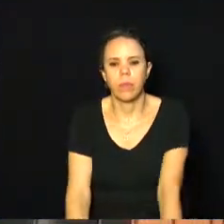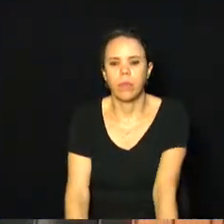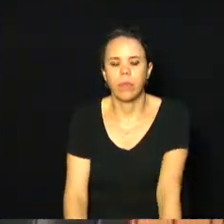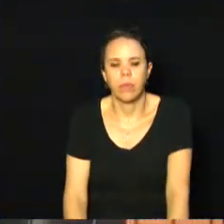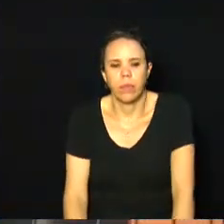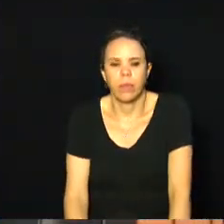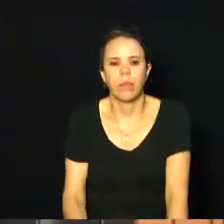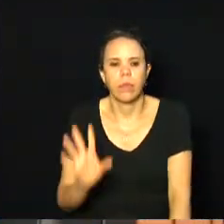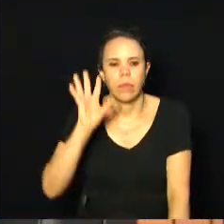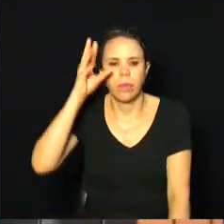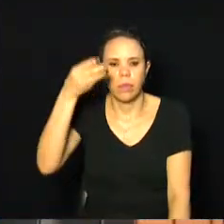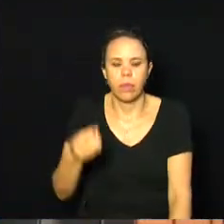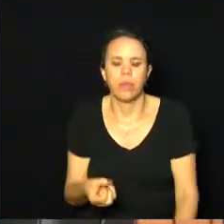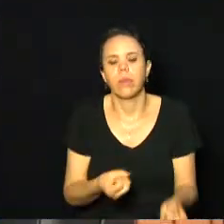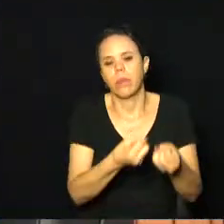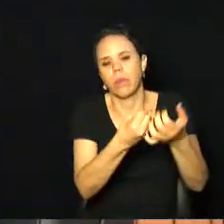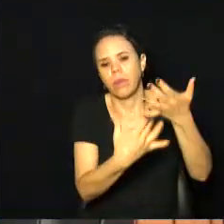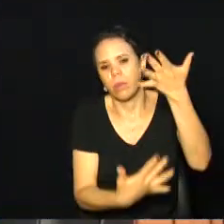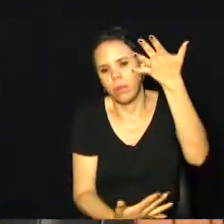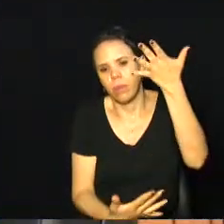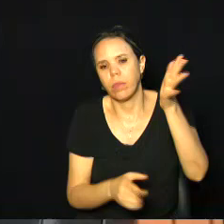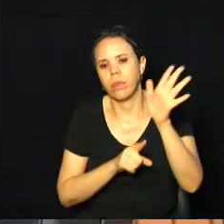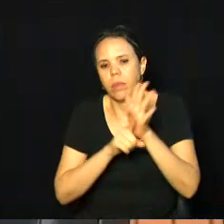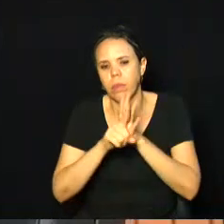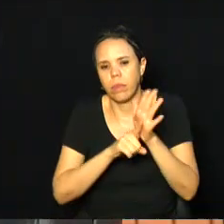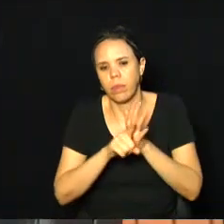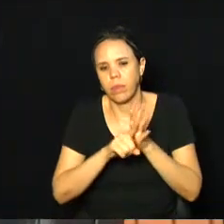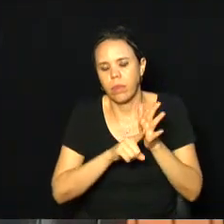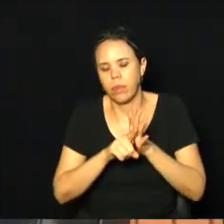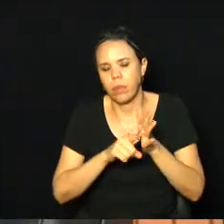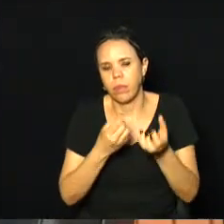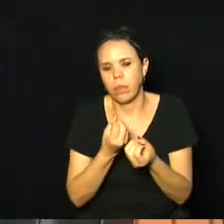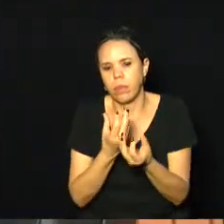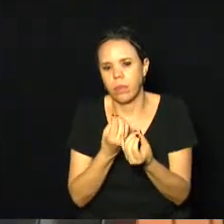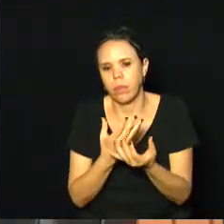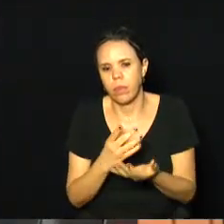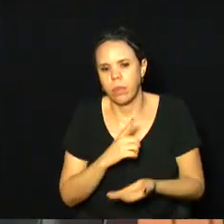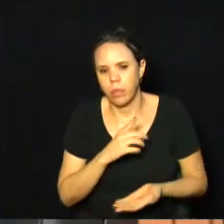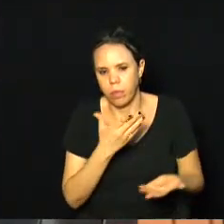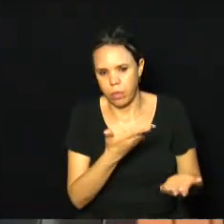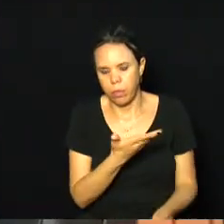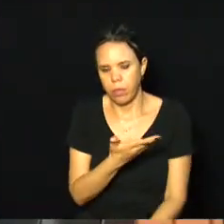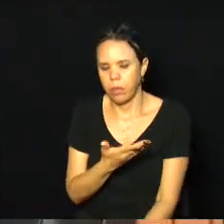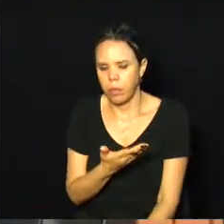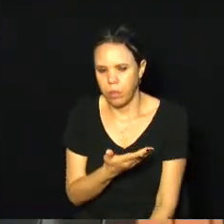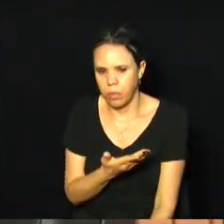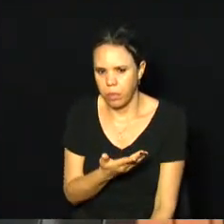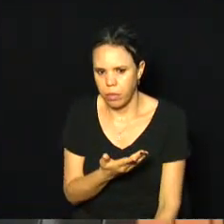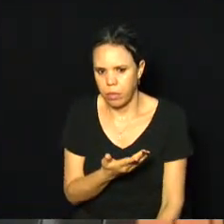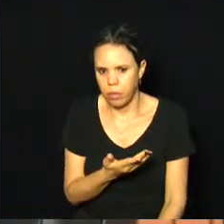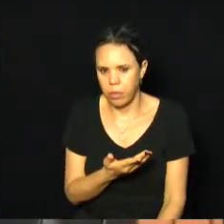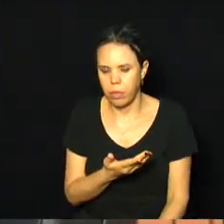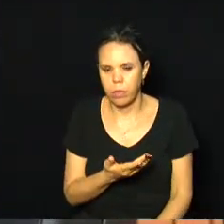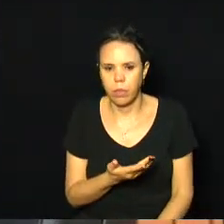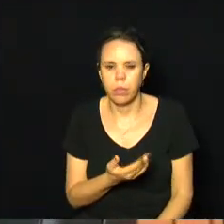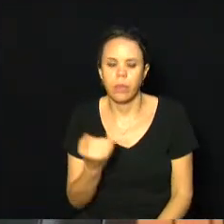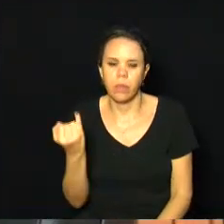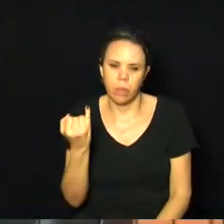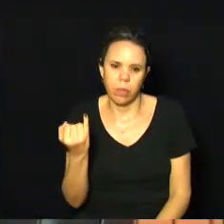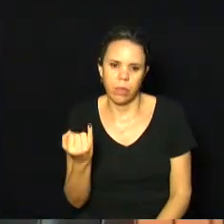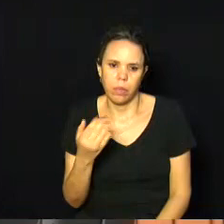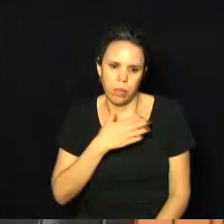possa entender esses relatórios, esses dados, essas informações que eu estarei apresentando, não são